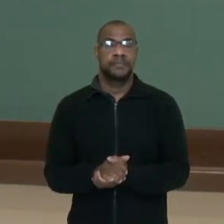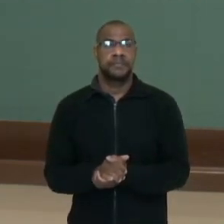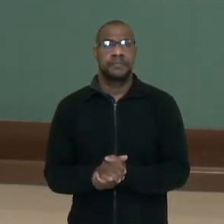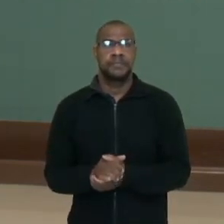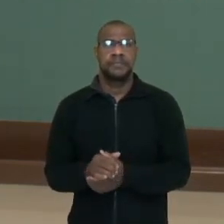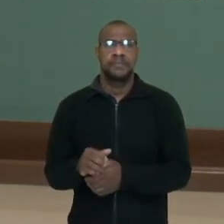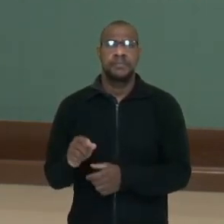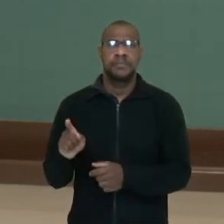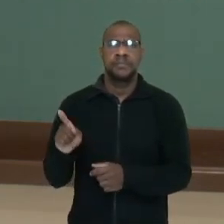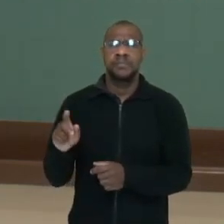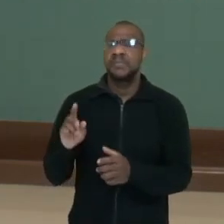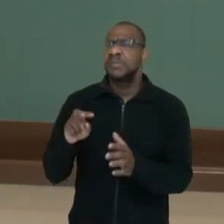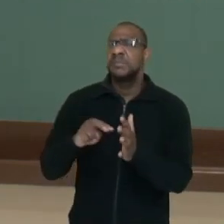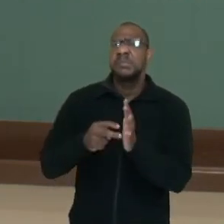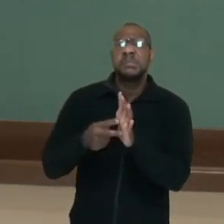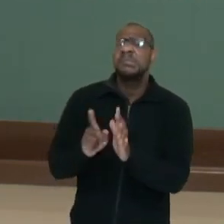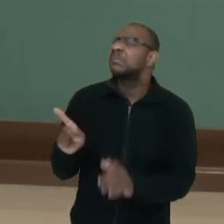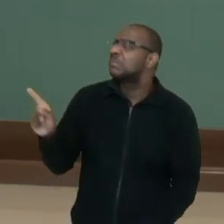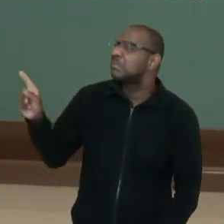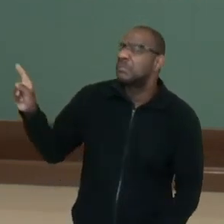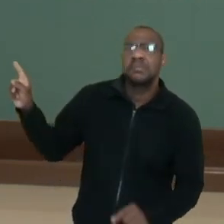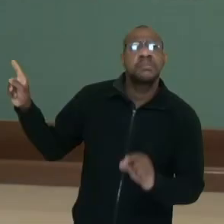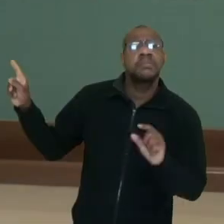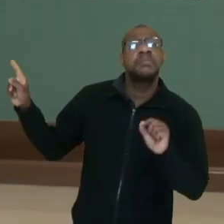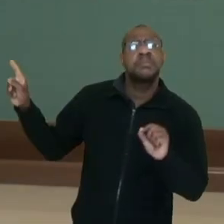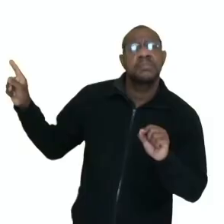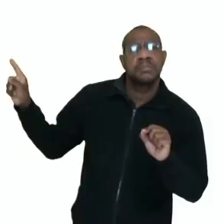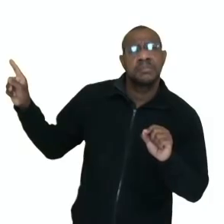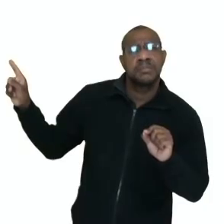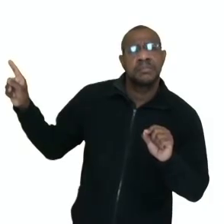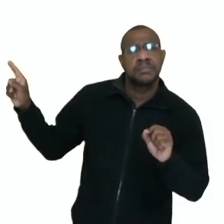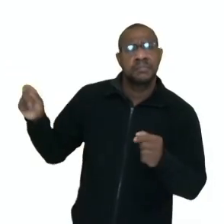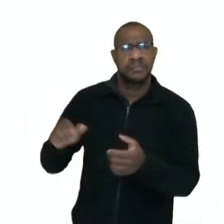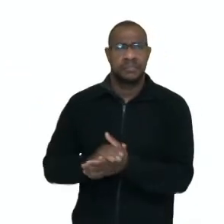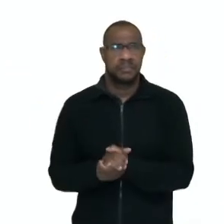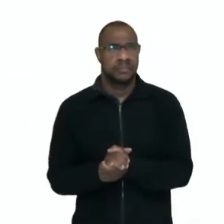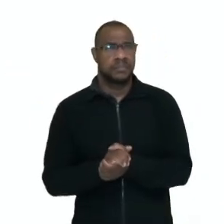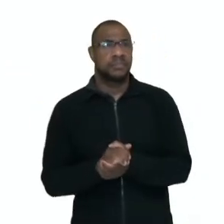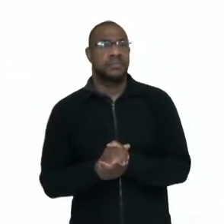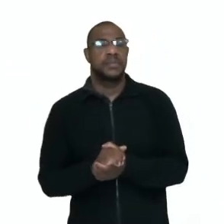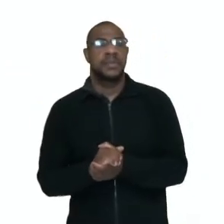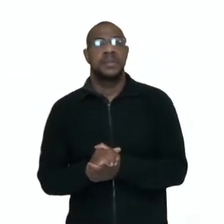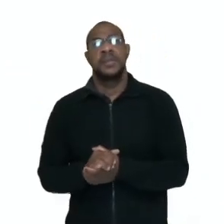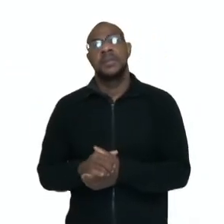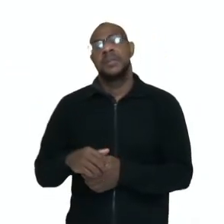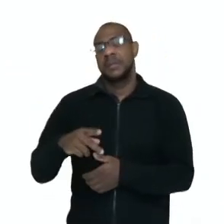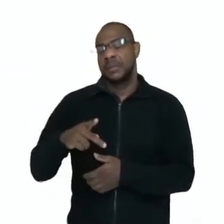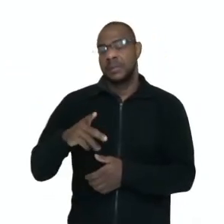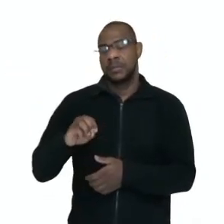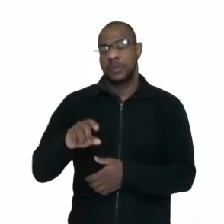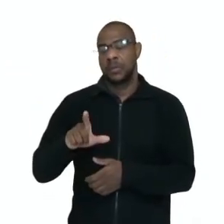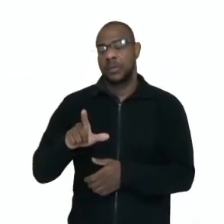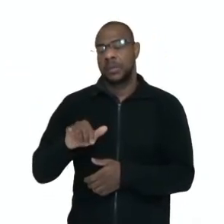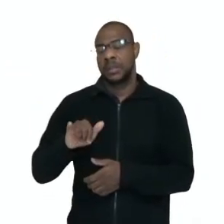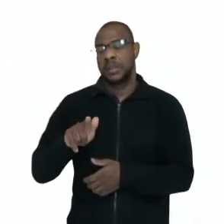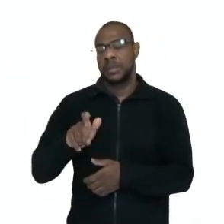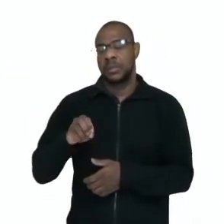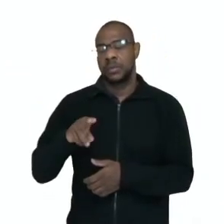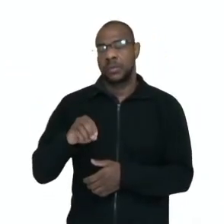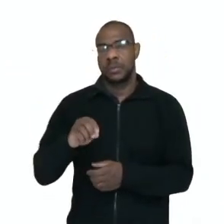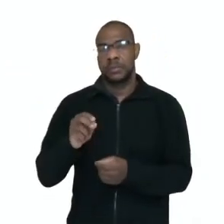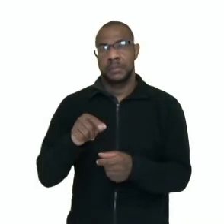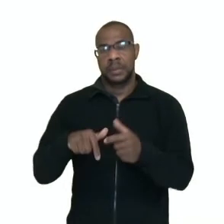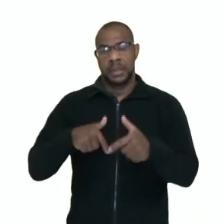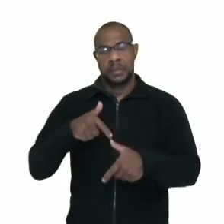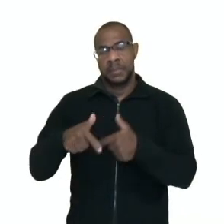ladrilhos. Sabe o que é isso? Os mosaicos são revestimentos que usam polígonos para formarem padrões artísticos. Aposto que você já